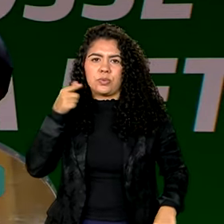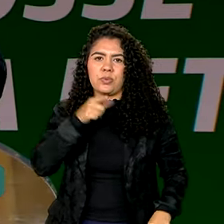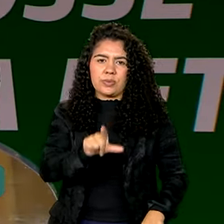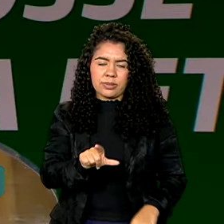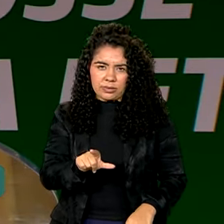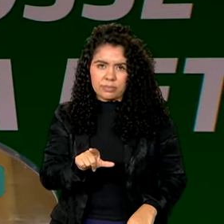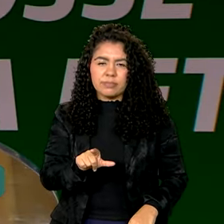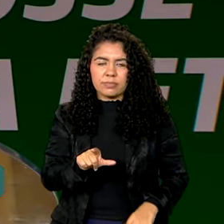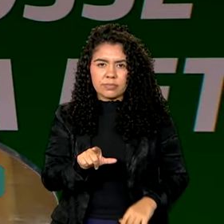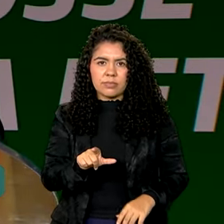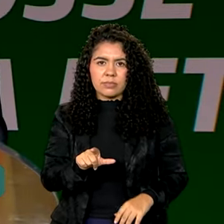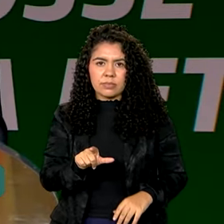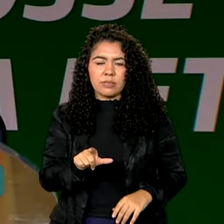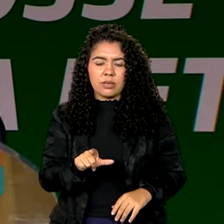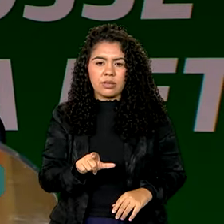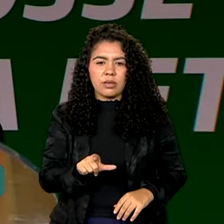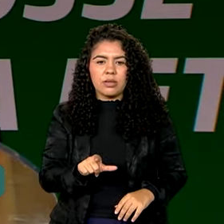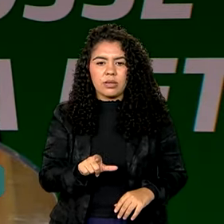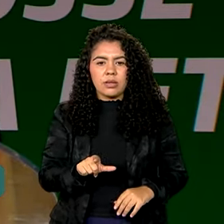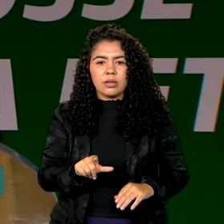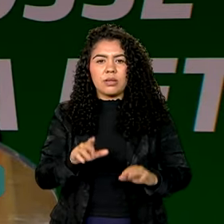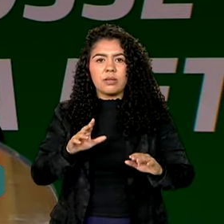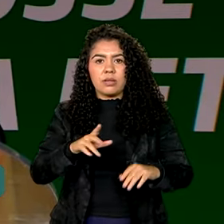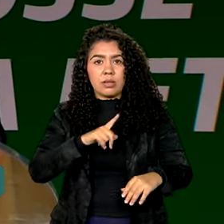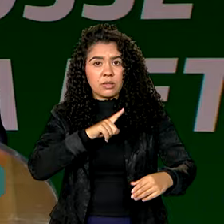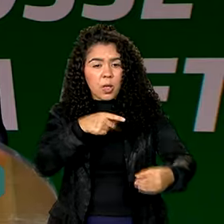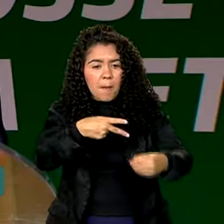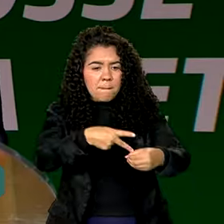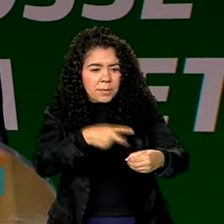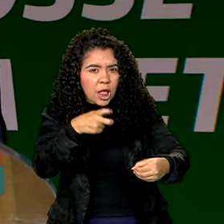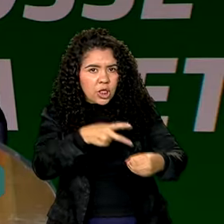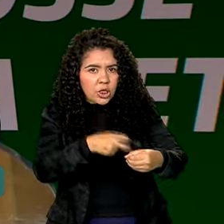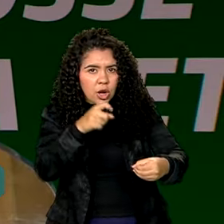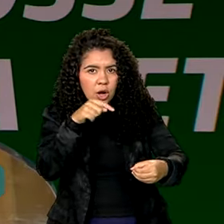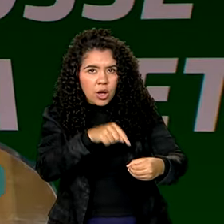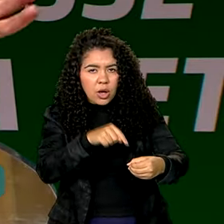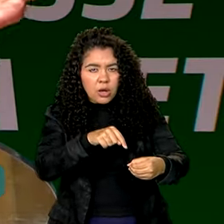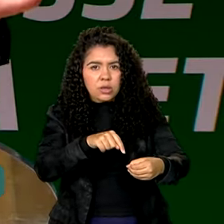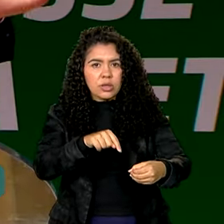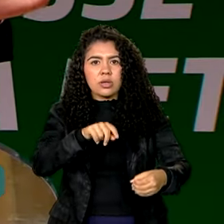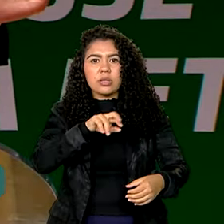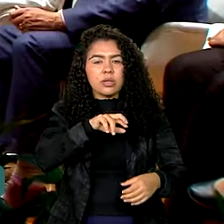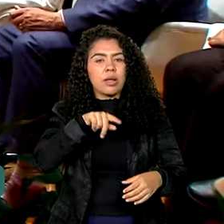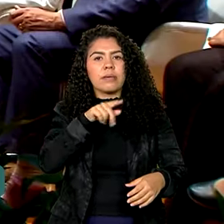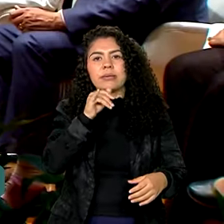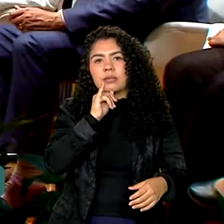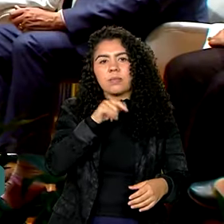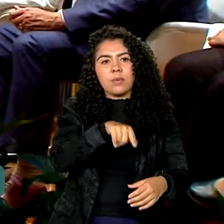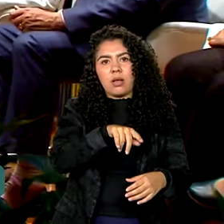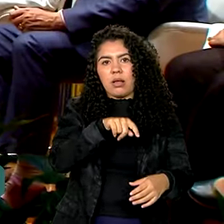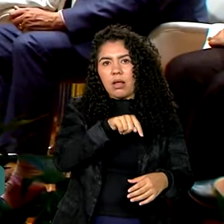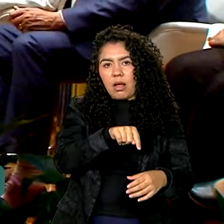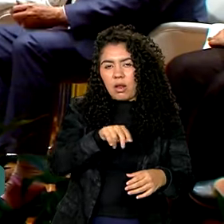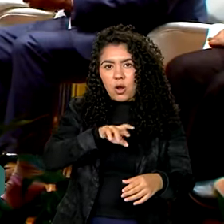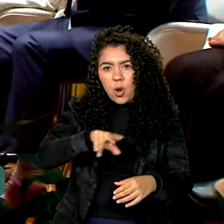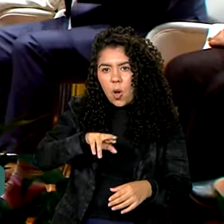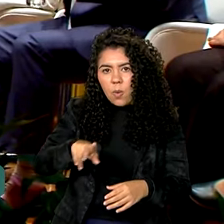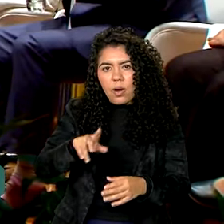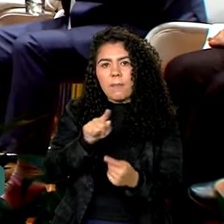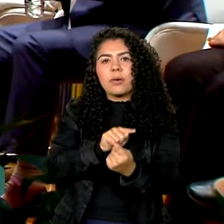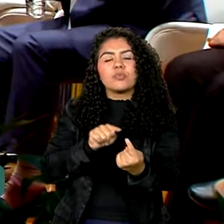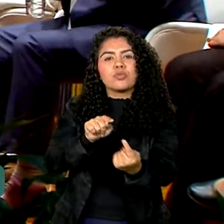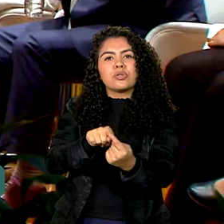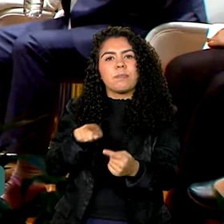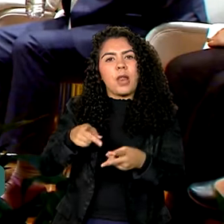Mesmo quando o petróleo não for mais motivo da existência da Petrobras, ela será uma empresa